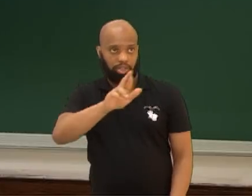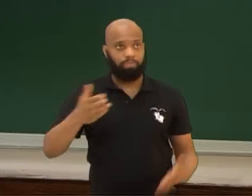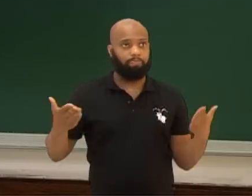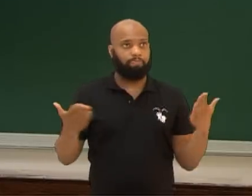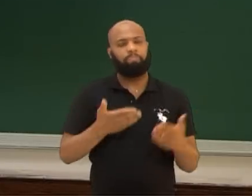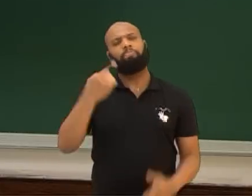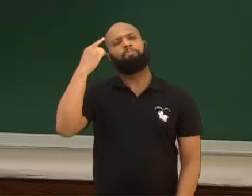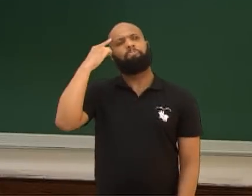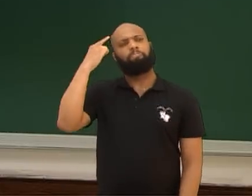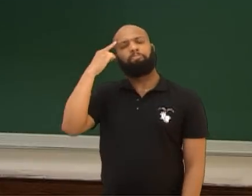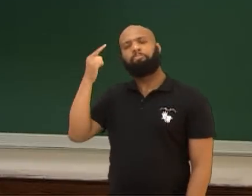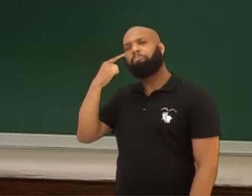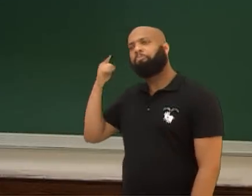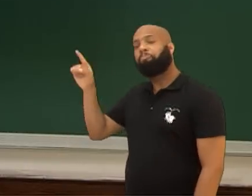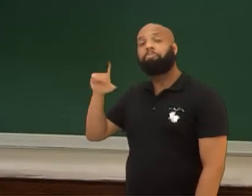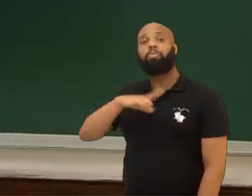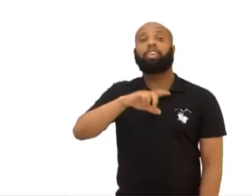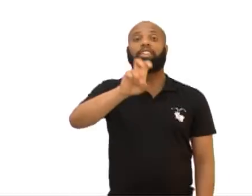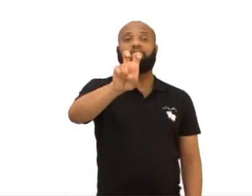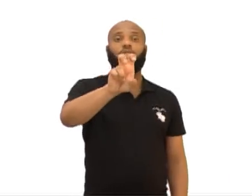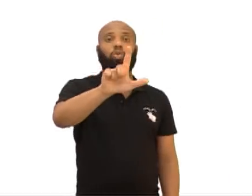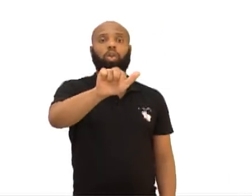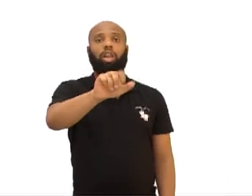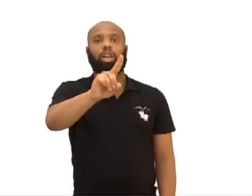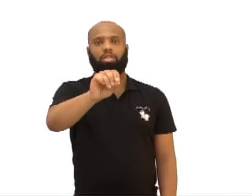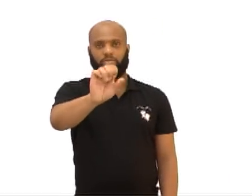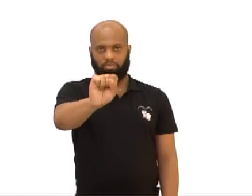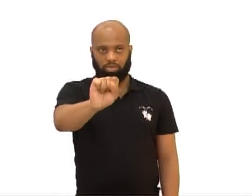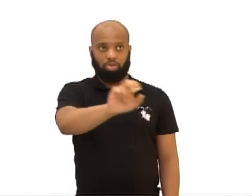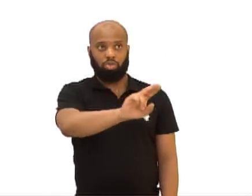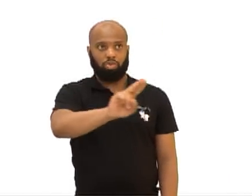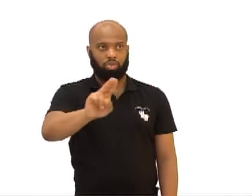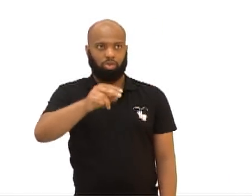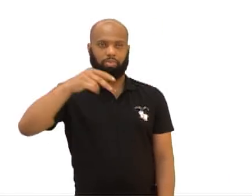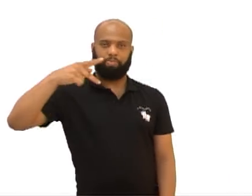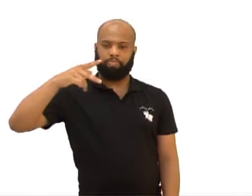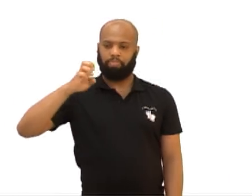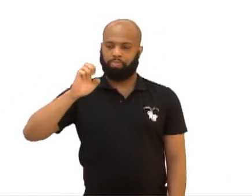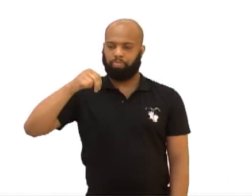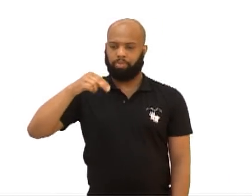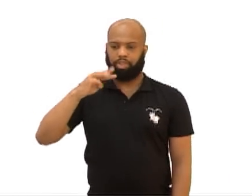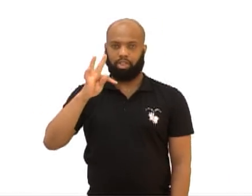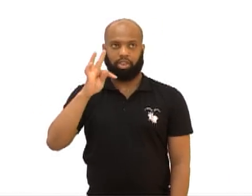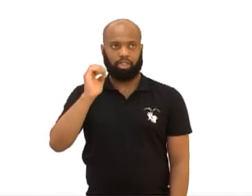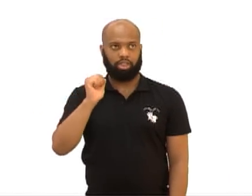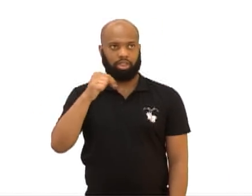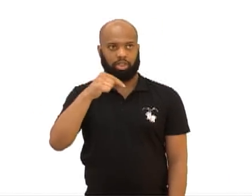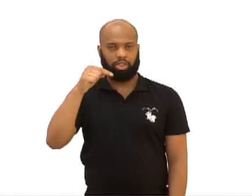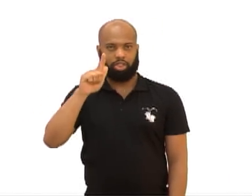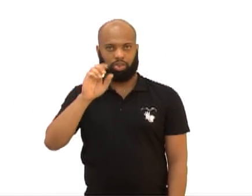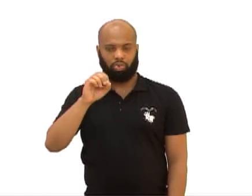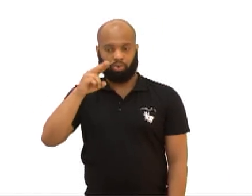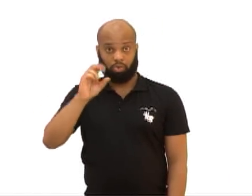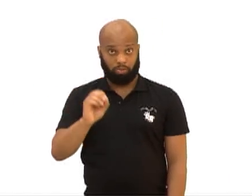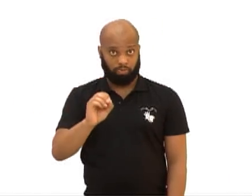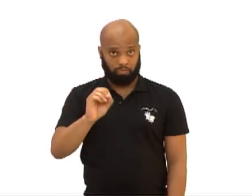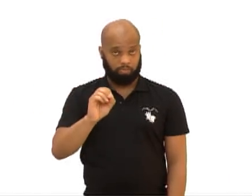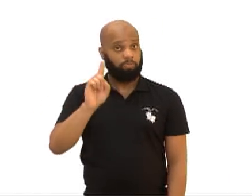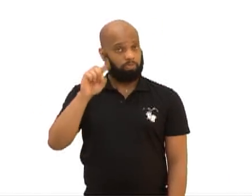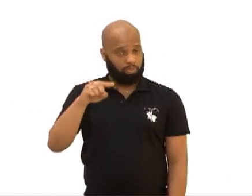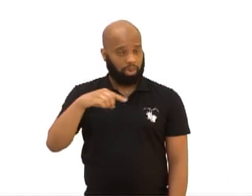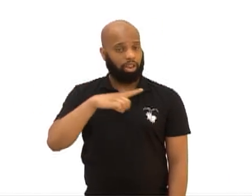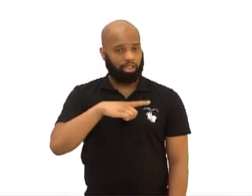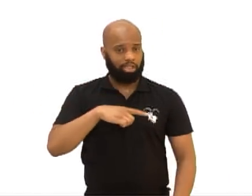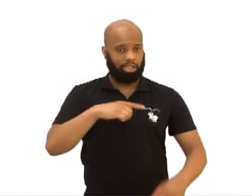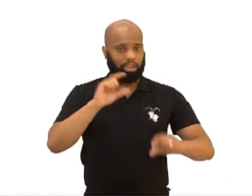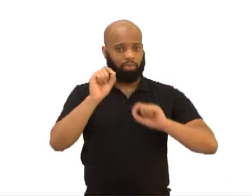vamos pensar no pentágono. Então, aqui, o que é um pentágono? Pentágono é um polígono que é formado por 5 lados. Então, eu